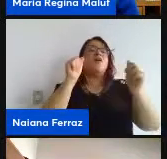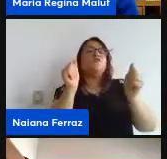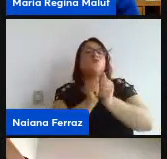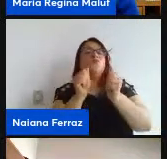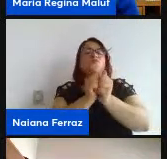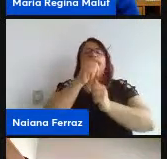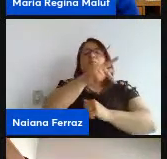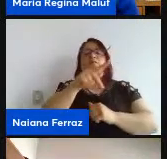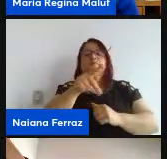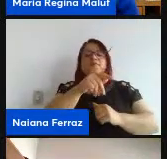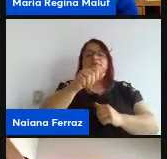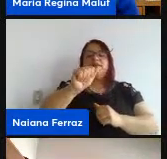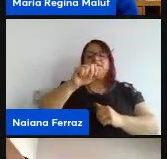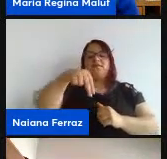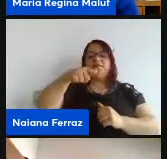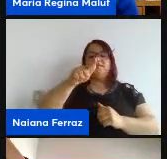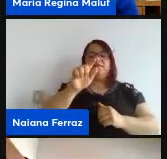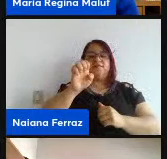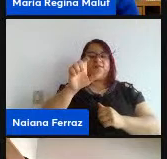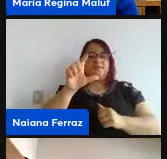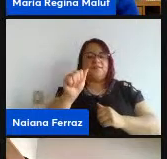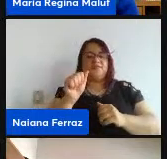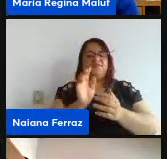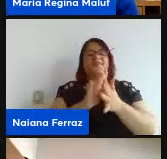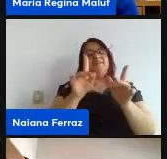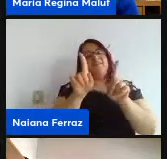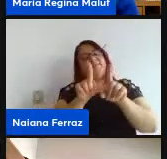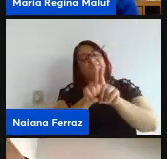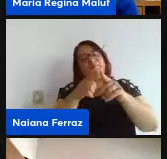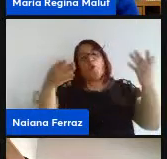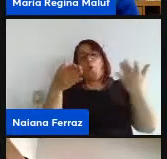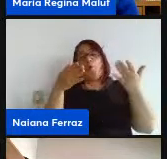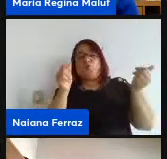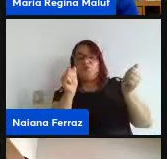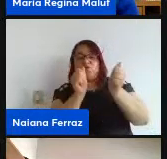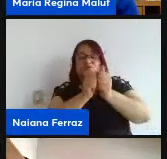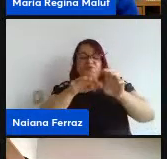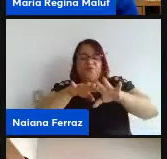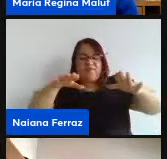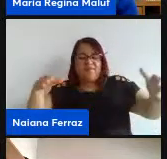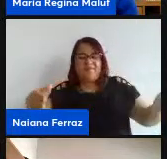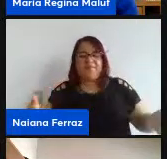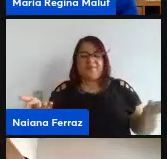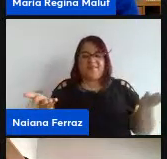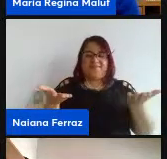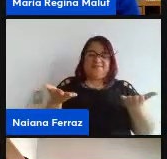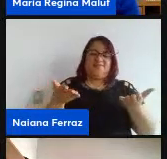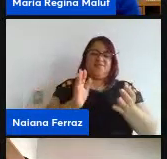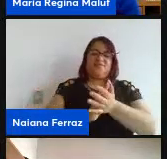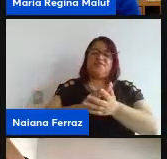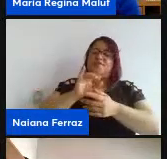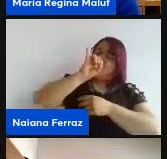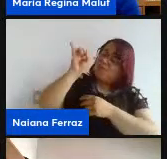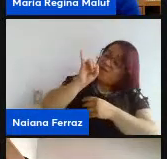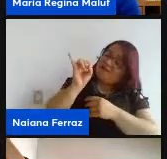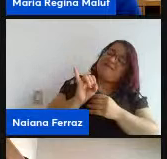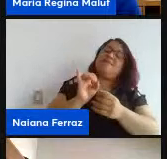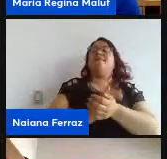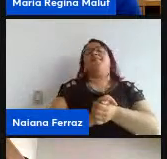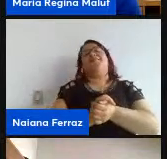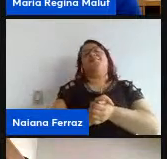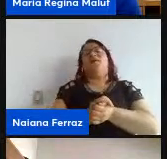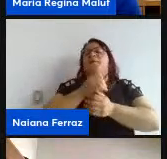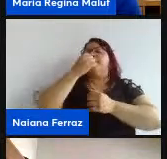com quem eu também divido a mesa hoje aqui. Olá, professora Ângela, prazer enorme